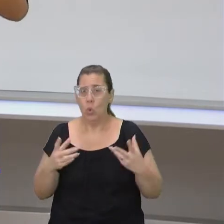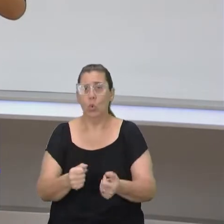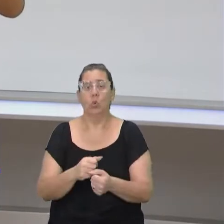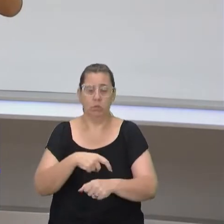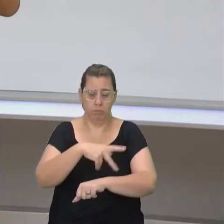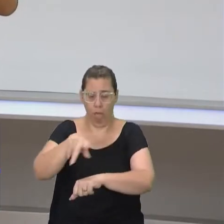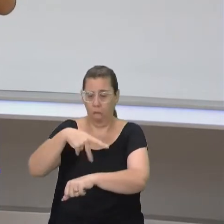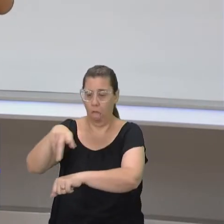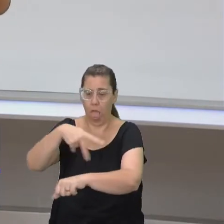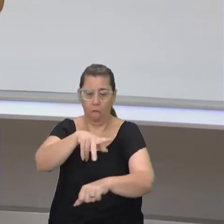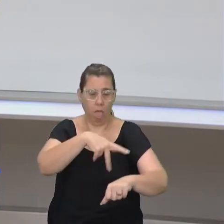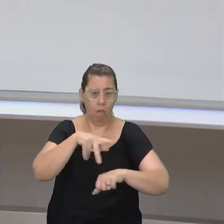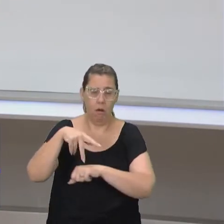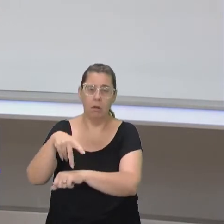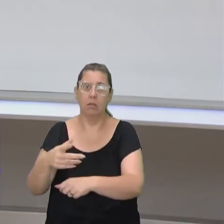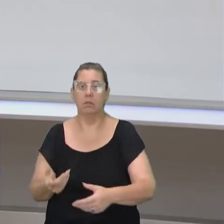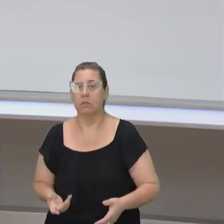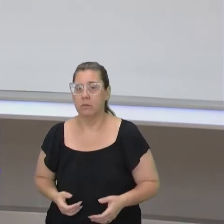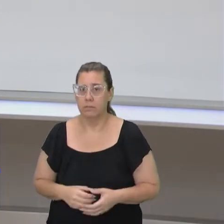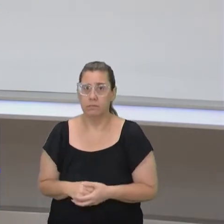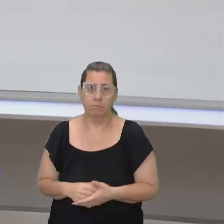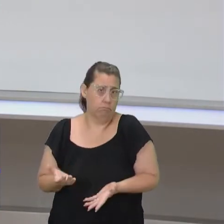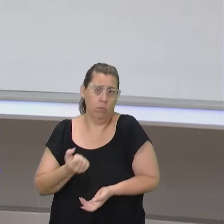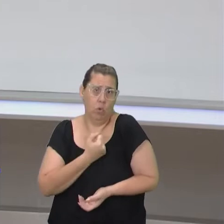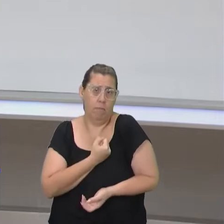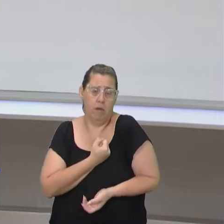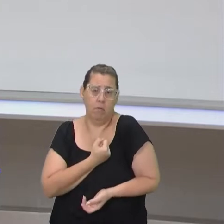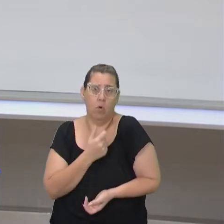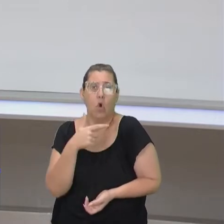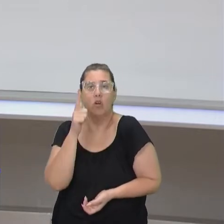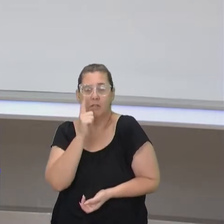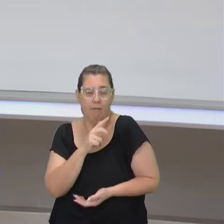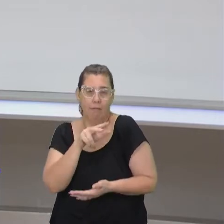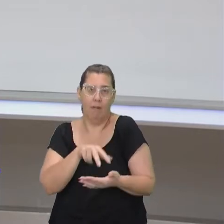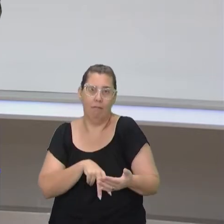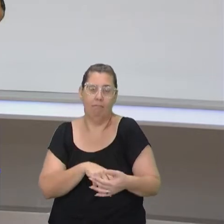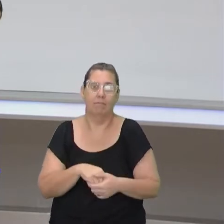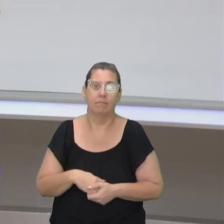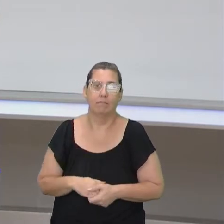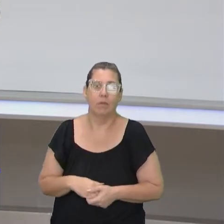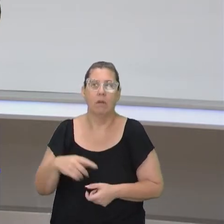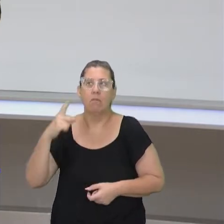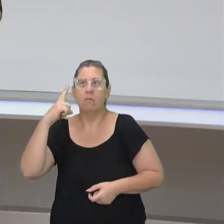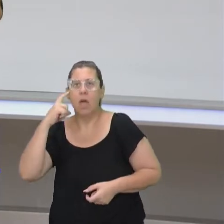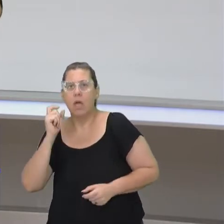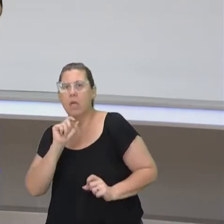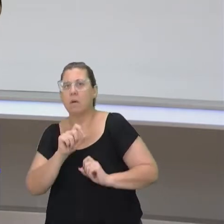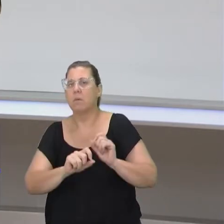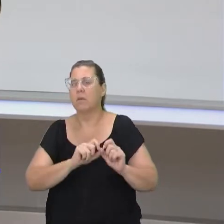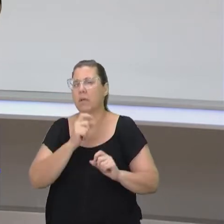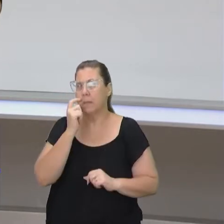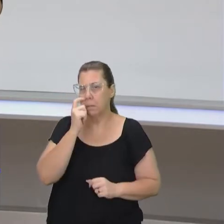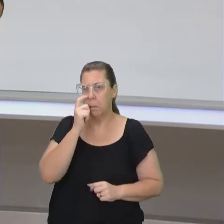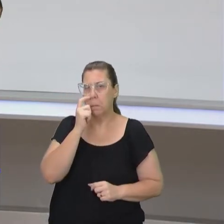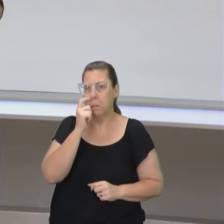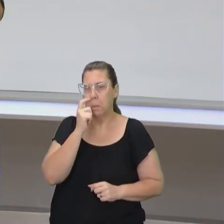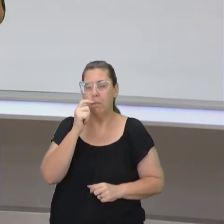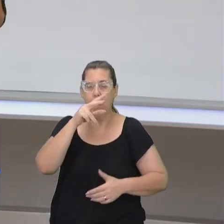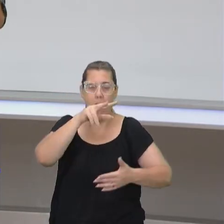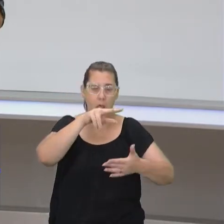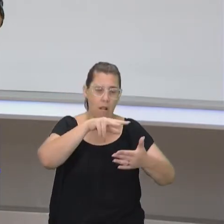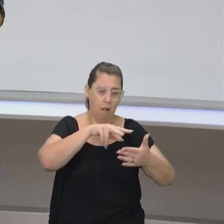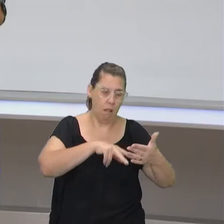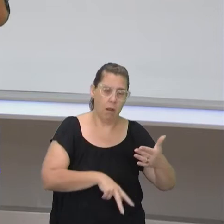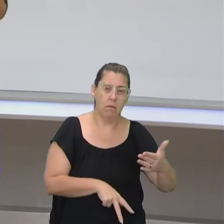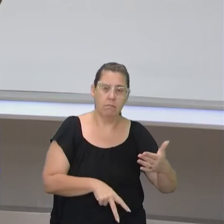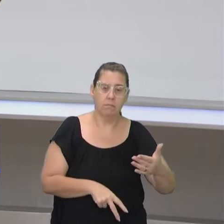é indiano, é número, você consegue ler. Então a ideia é que você vá além e perca